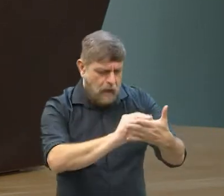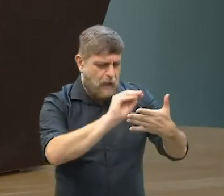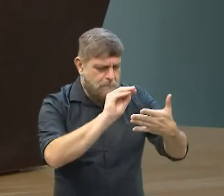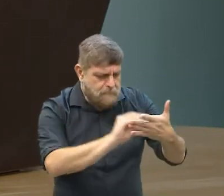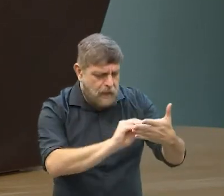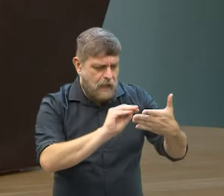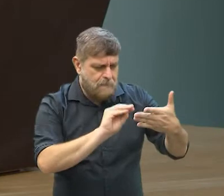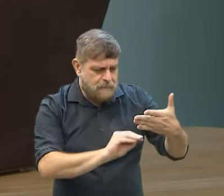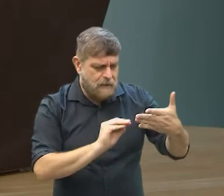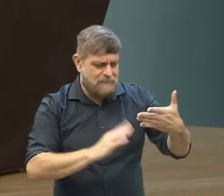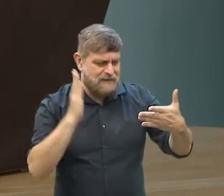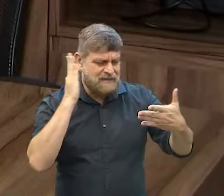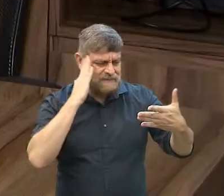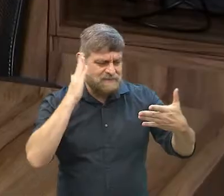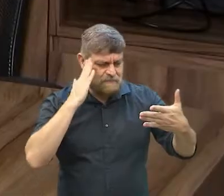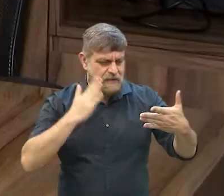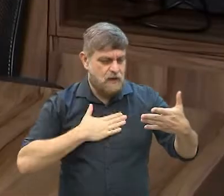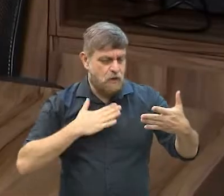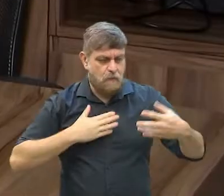categoria de gastos que eu tenho.